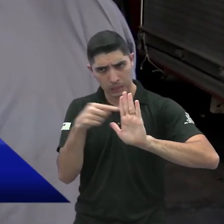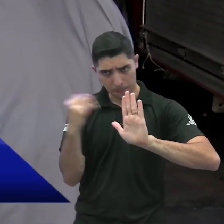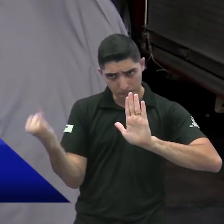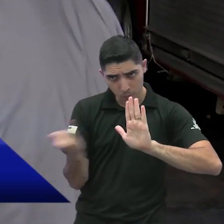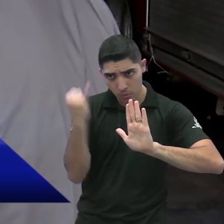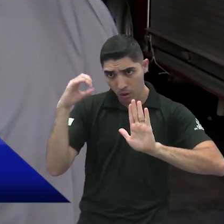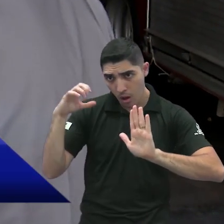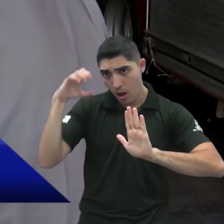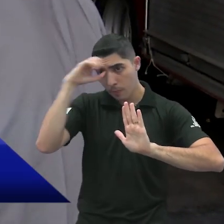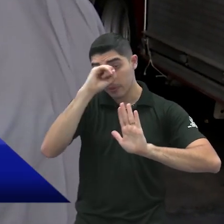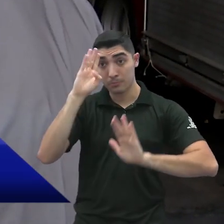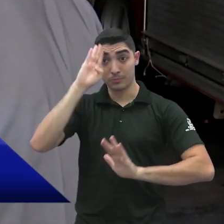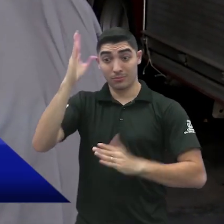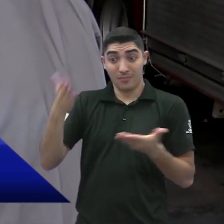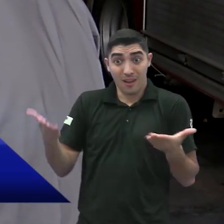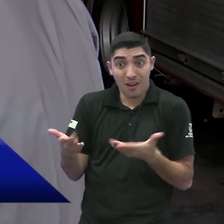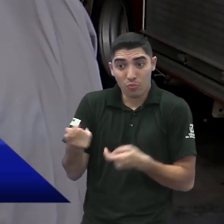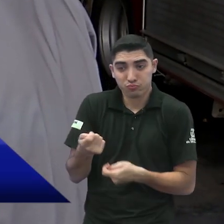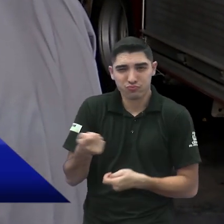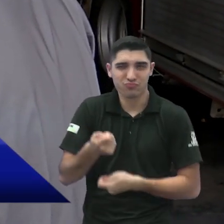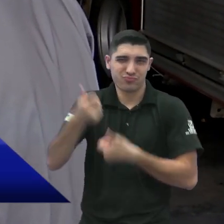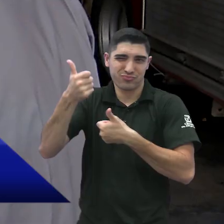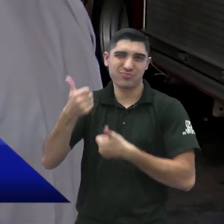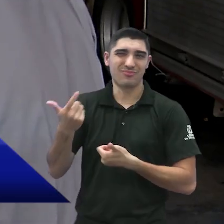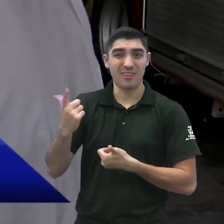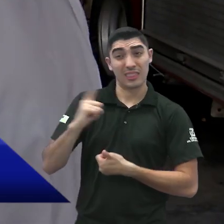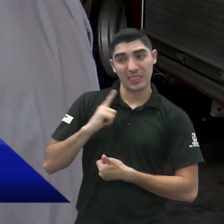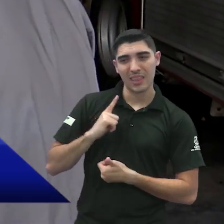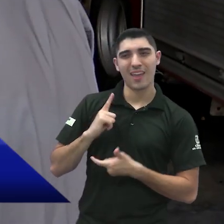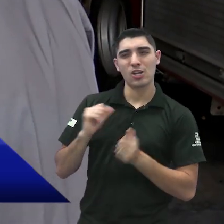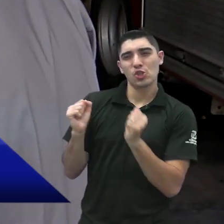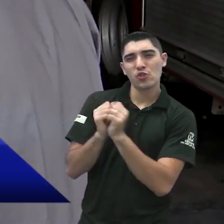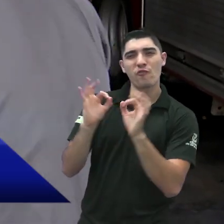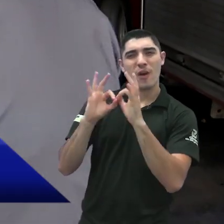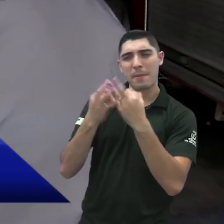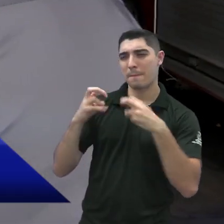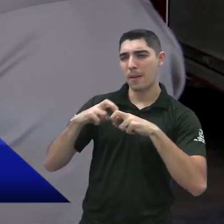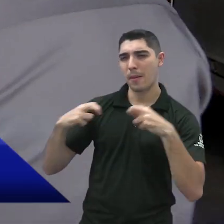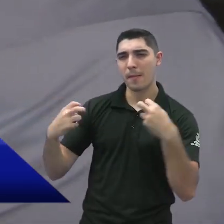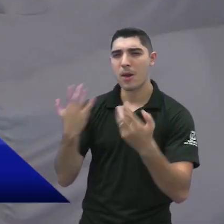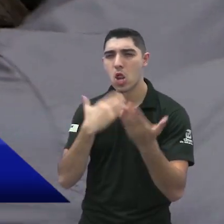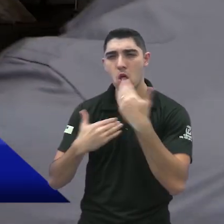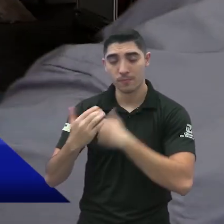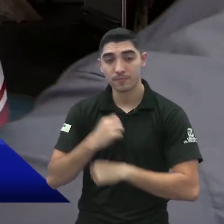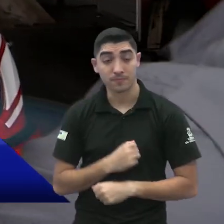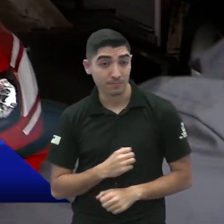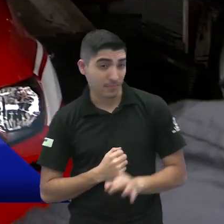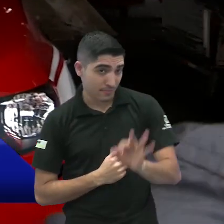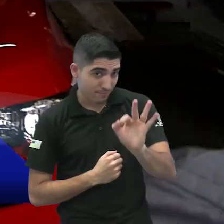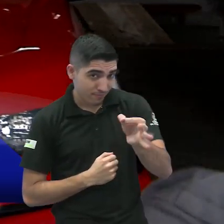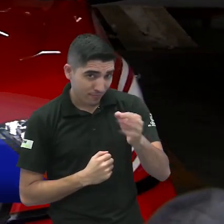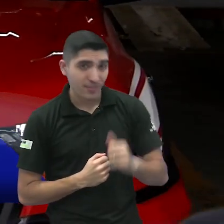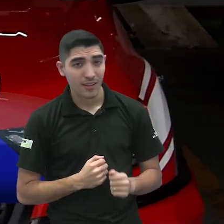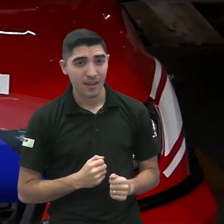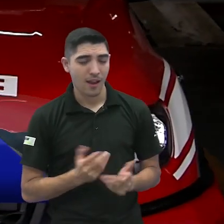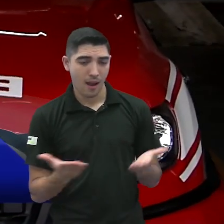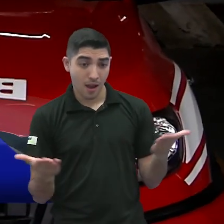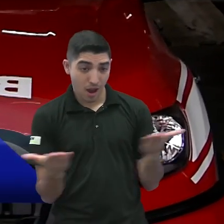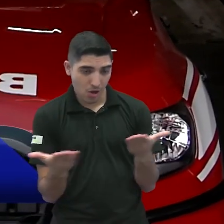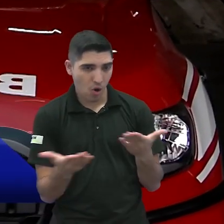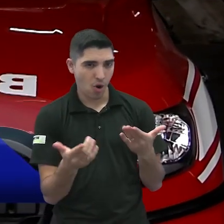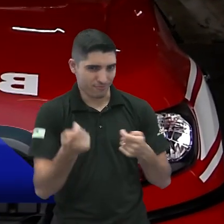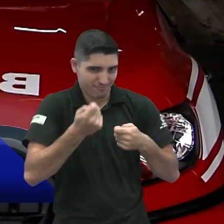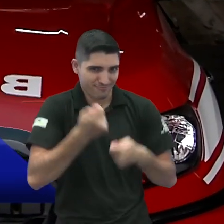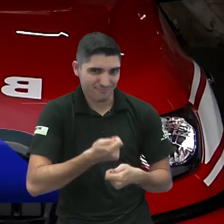importância disso também, principalmente fim de ano agora, com essas reuniões que acontecem? Exatamente, né? No final de ano agora